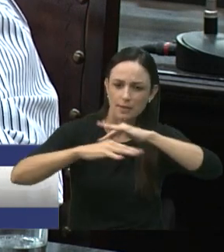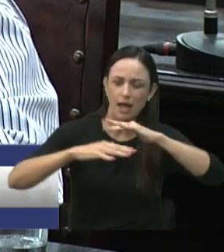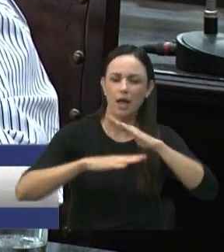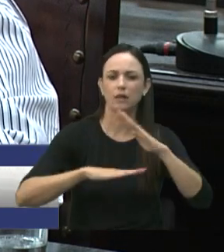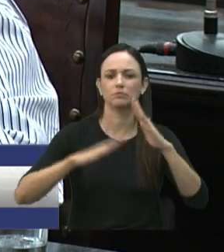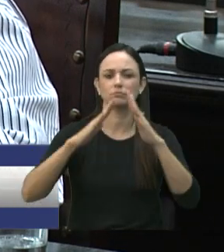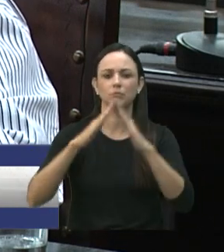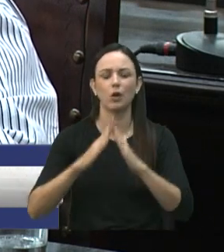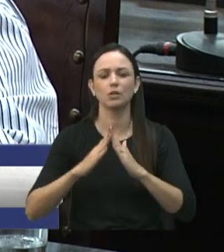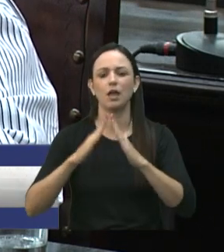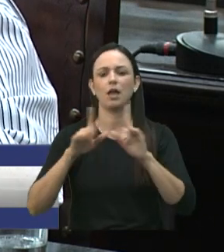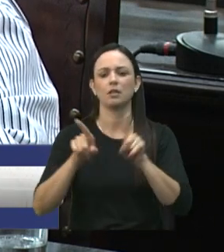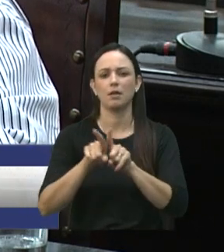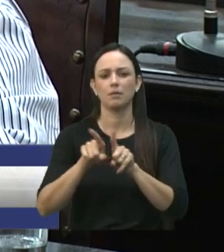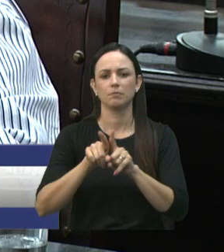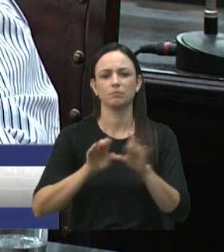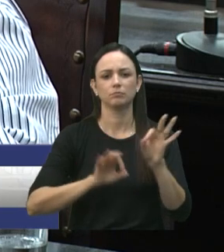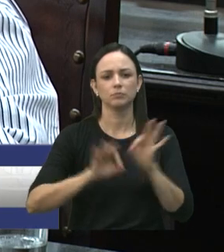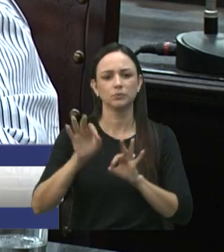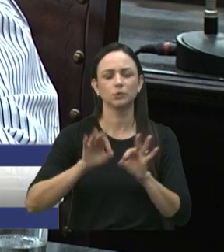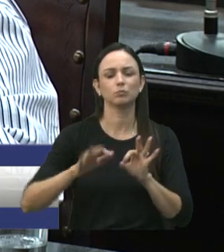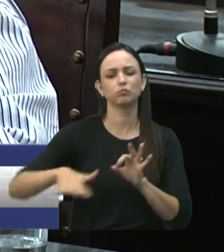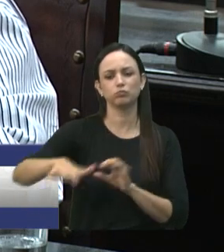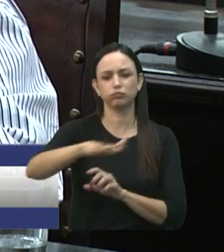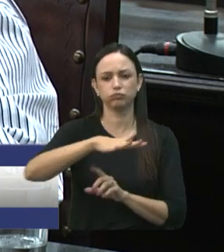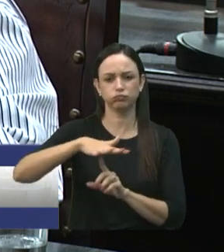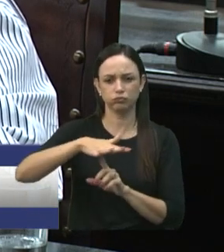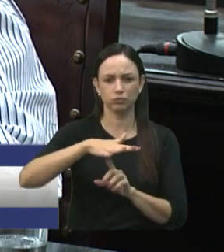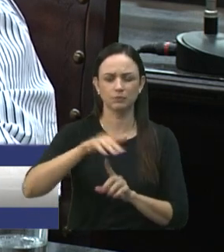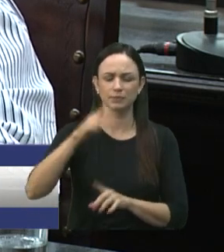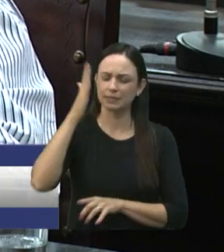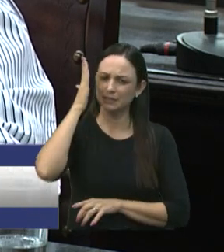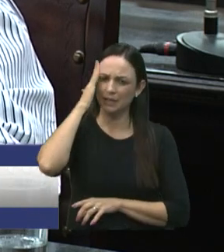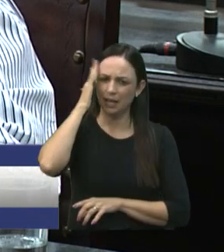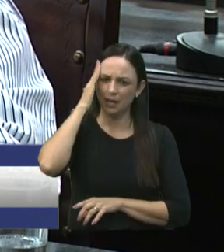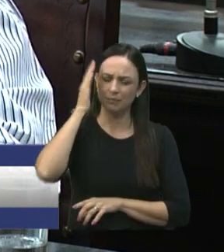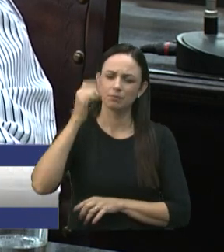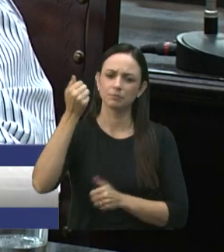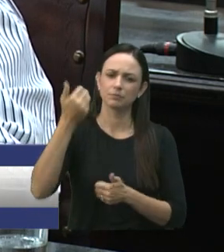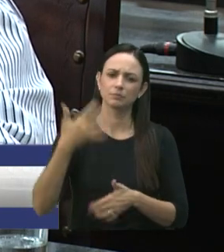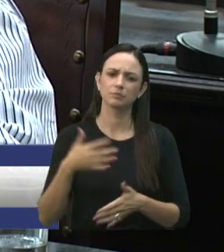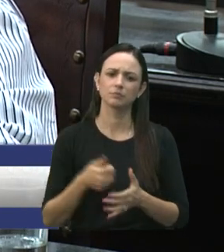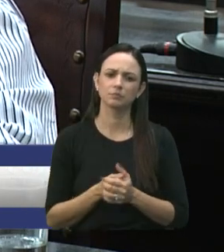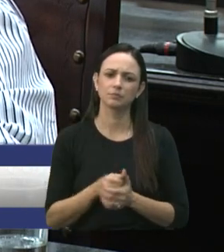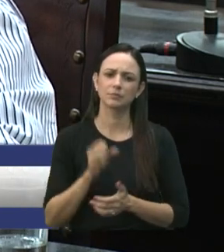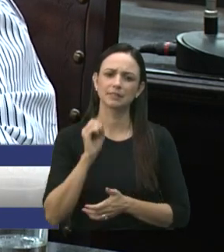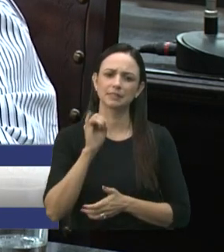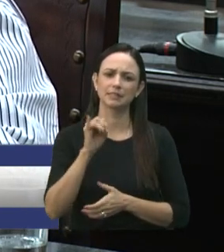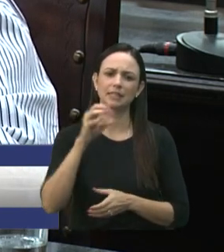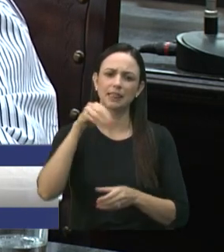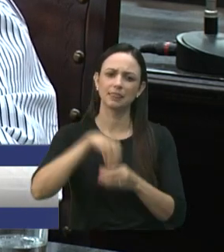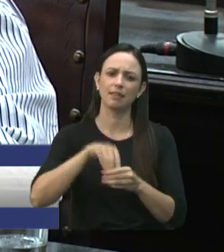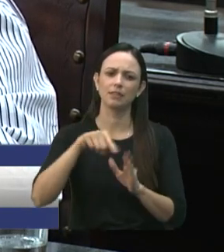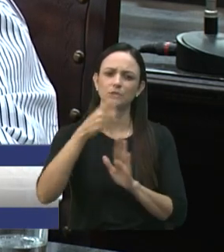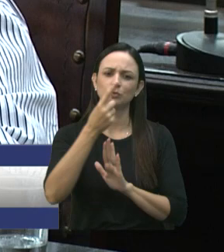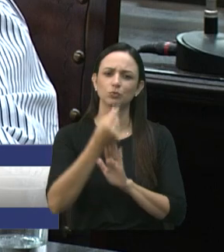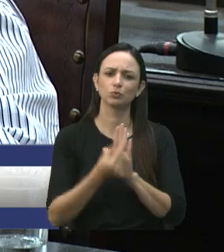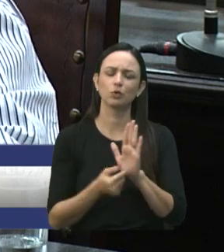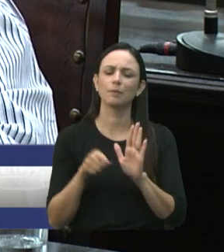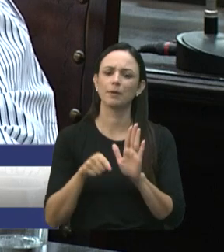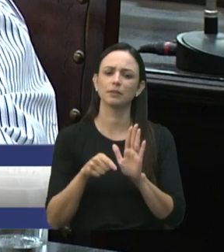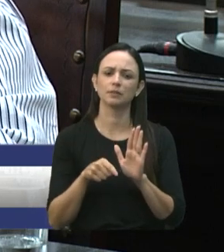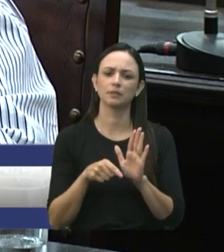em projetos, planejamento urbanístico. O senhor sabe só me pontuar se dentro desse orçamento que está previsto